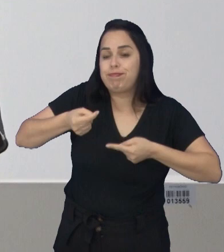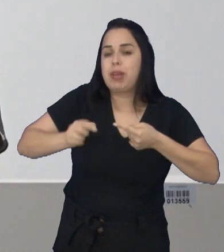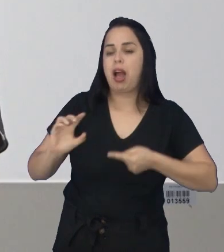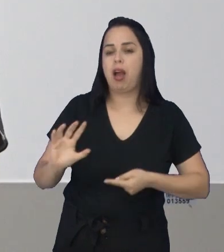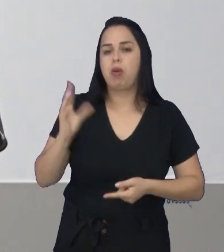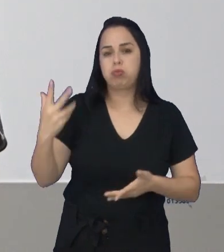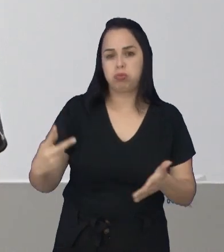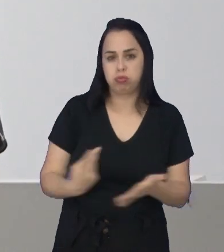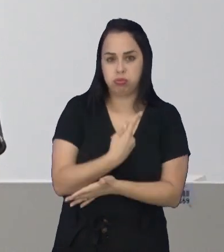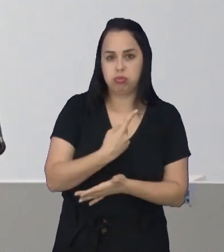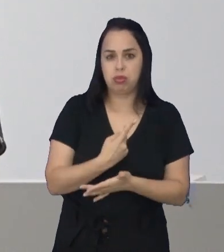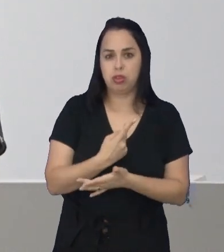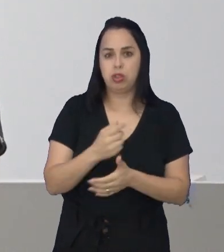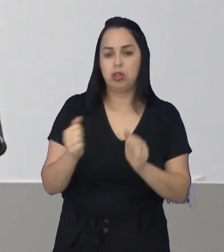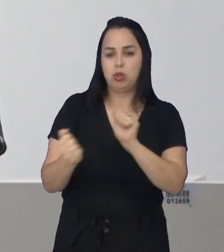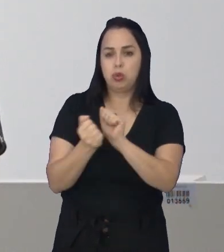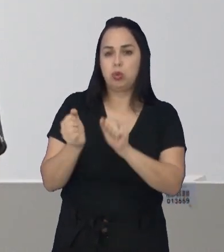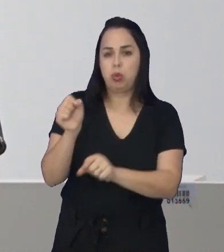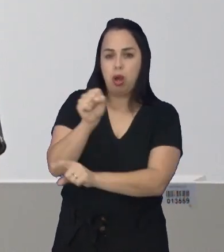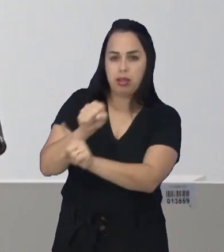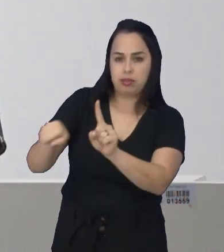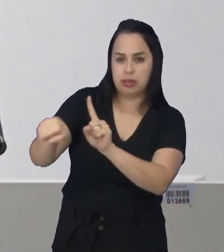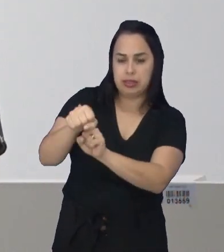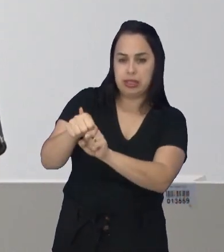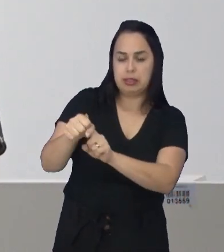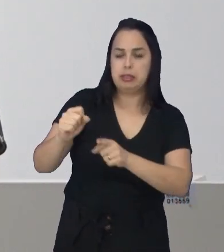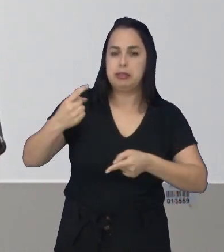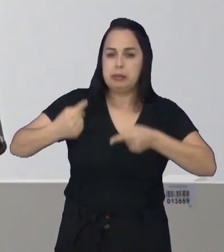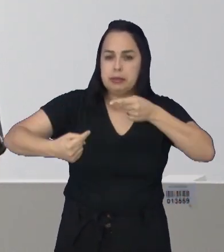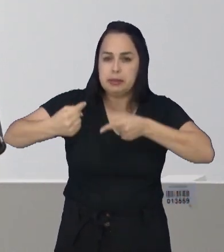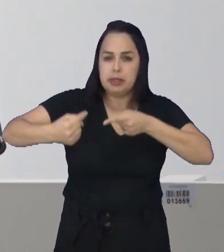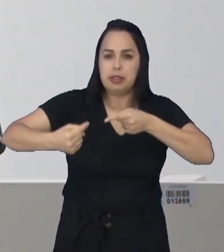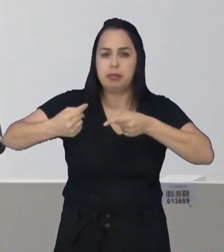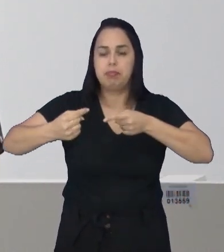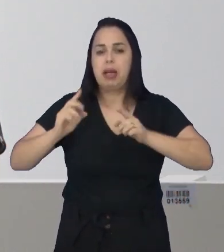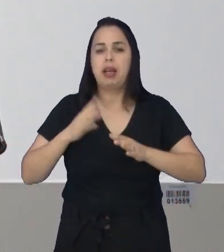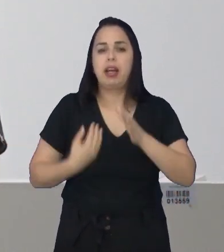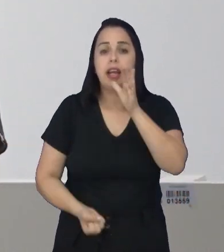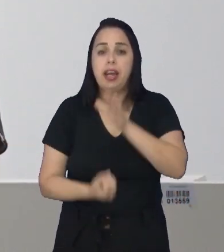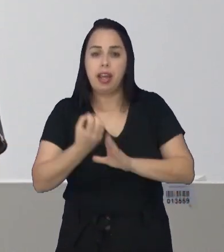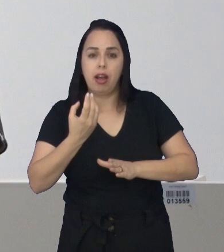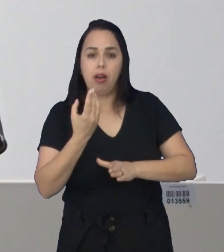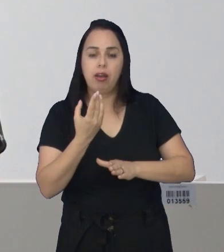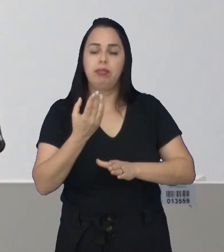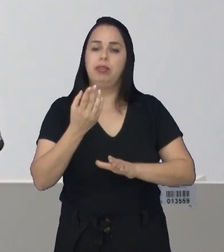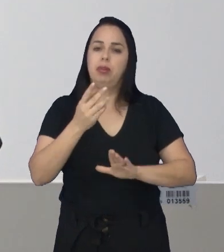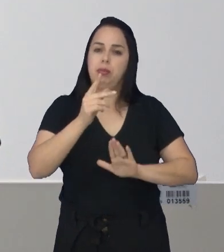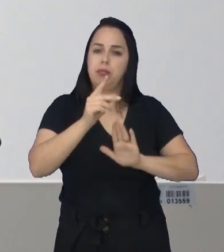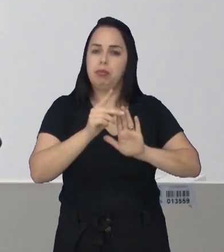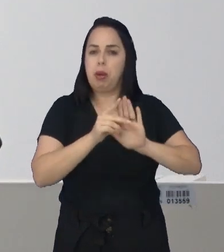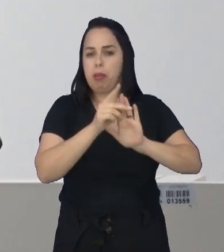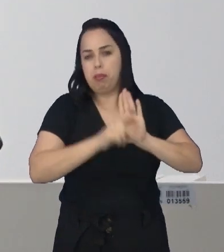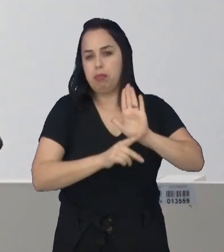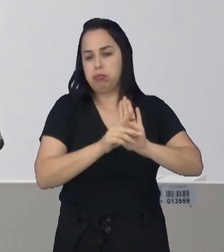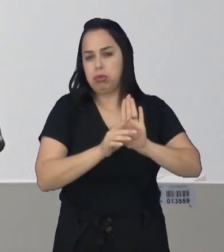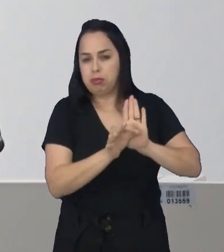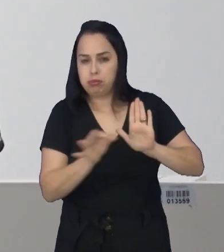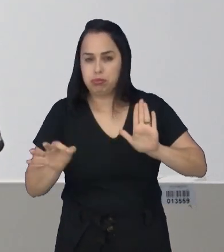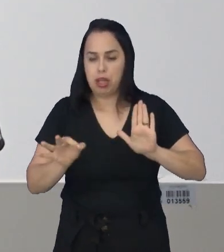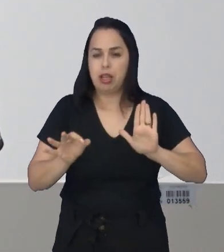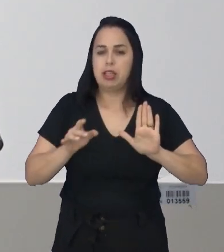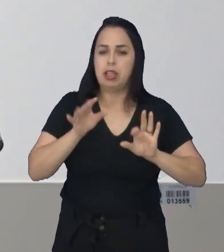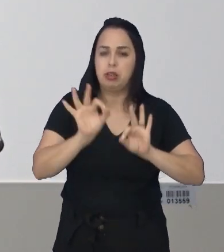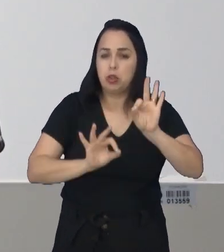com a sociedade josense para construir o novo plano diretor agradecer novamente essa casa